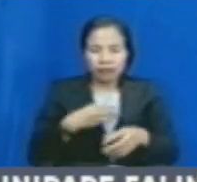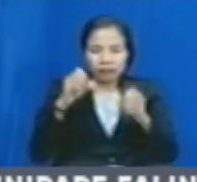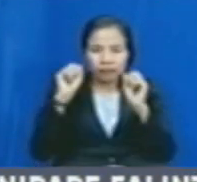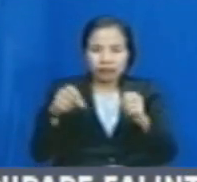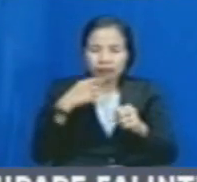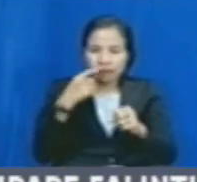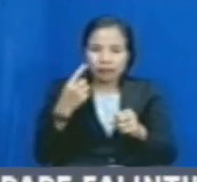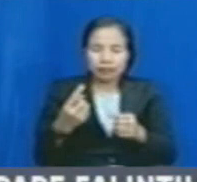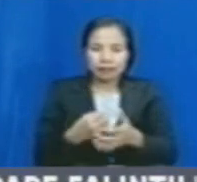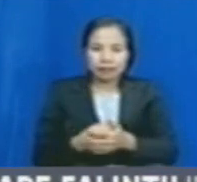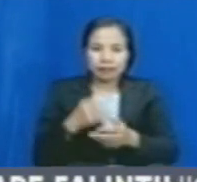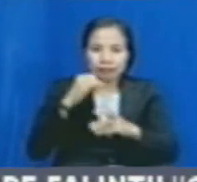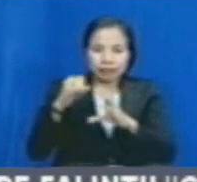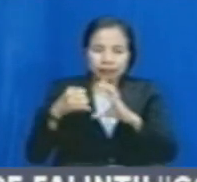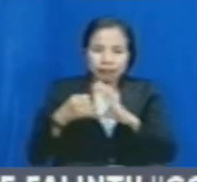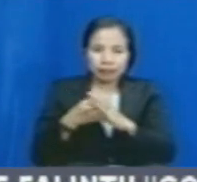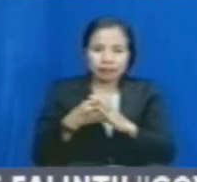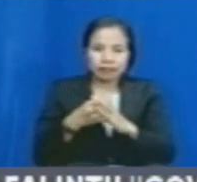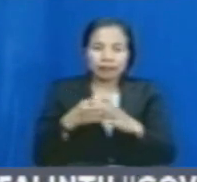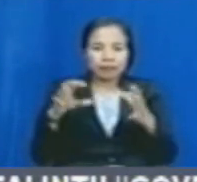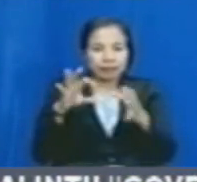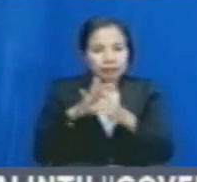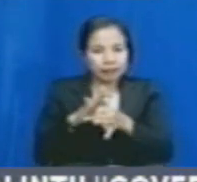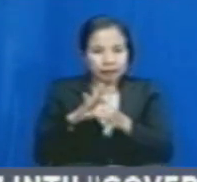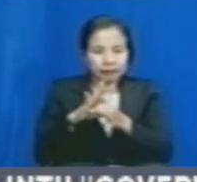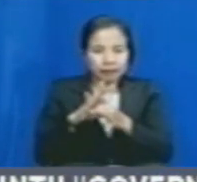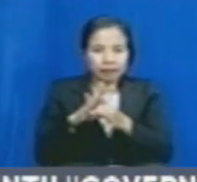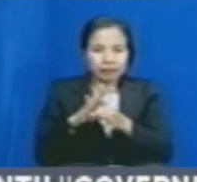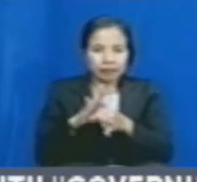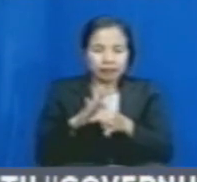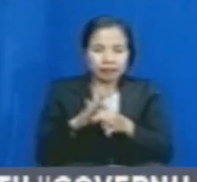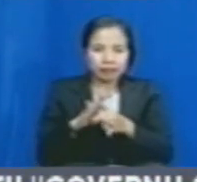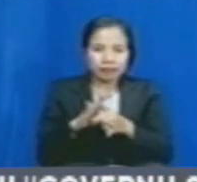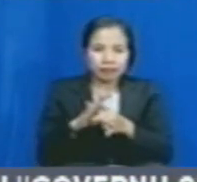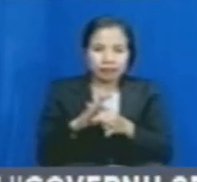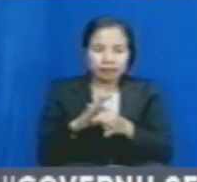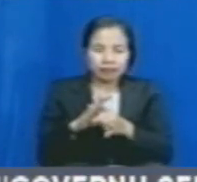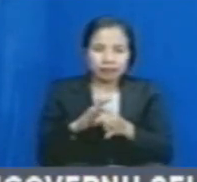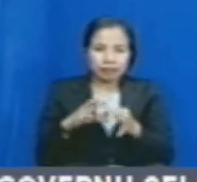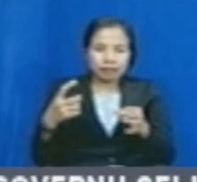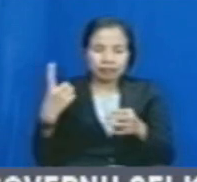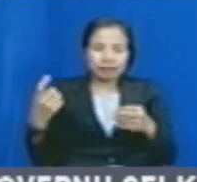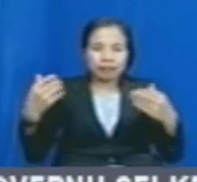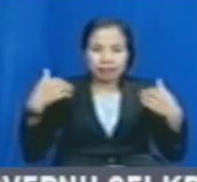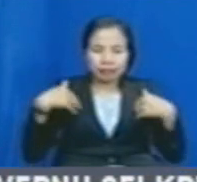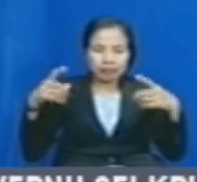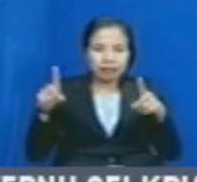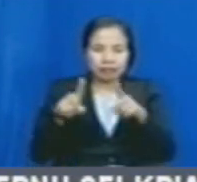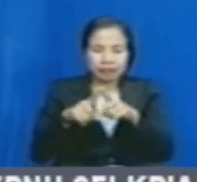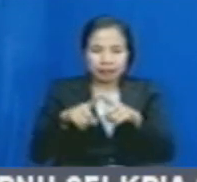kataka envolvimento membro nian nebe ke arabes moso hanesan problema